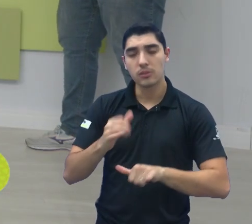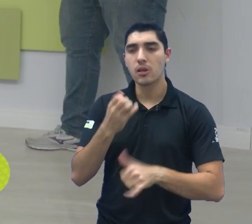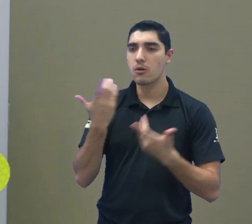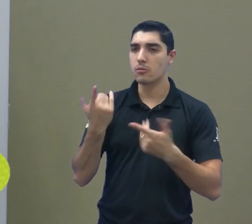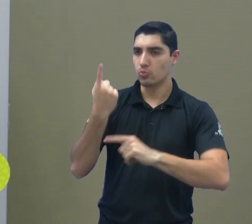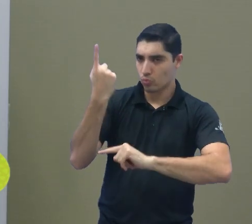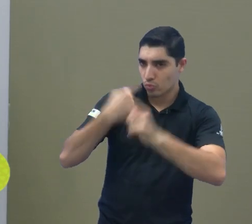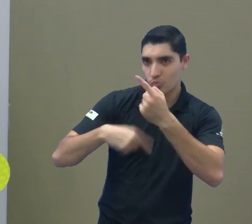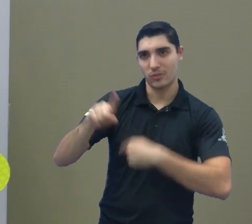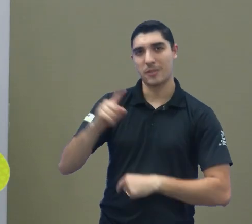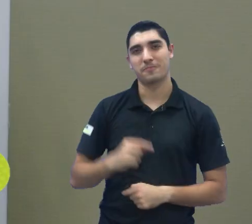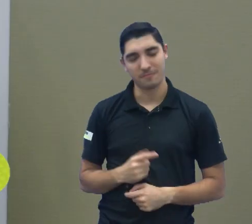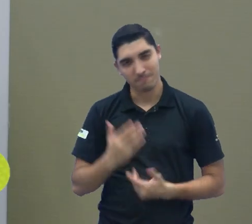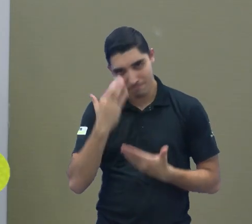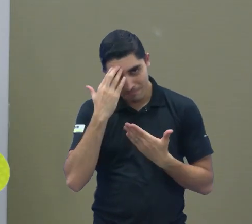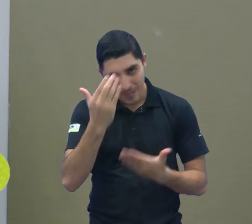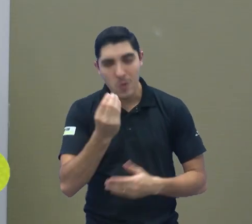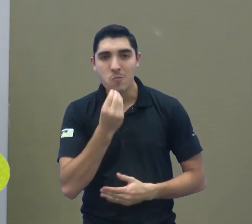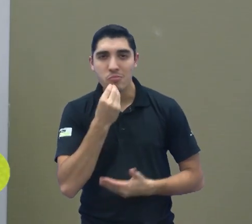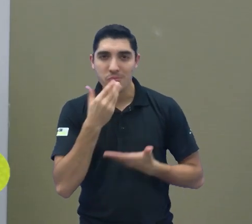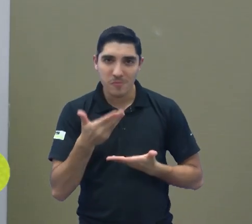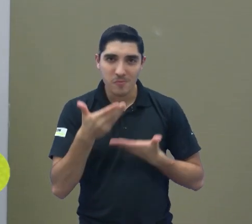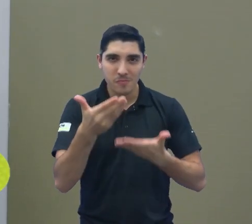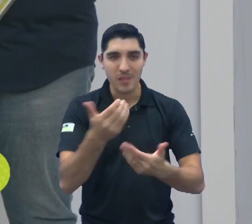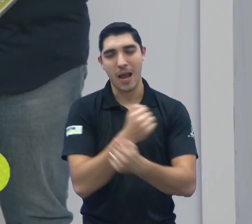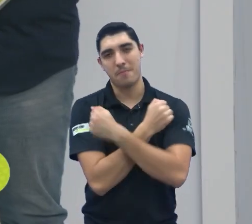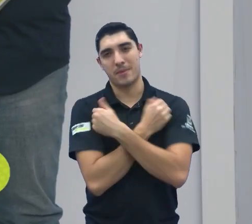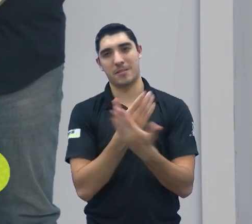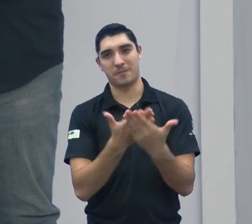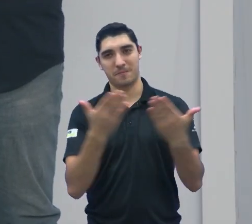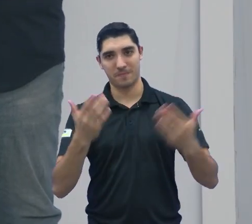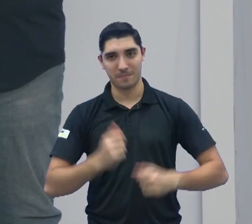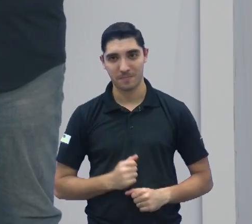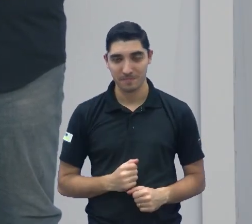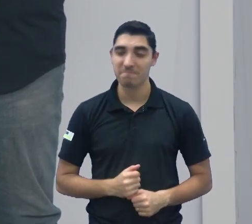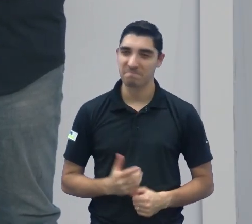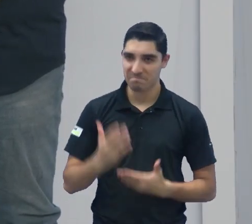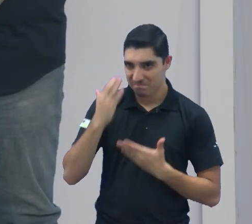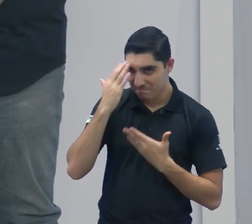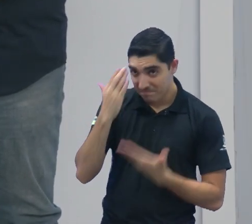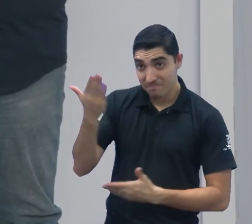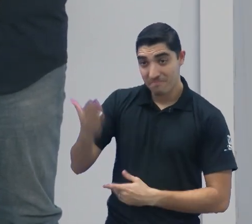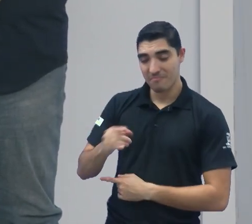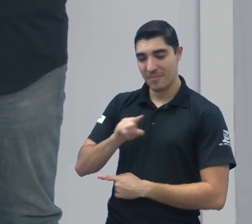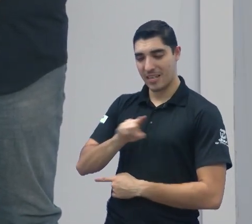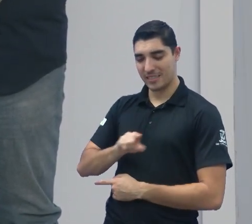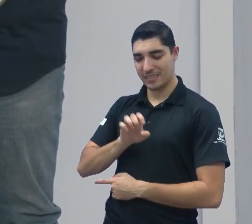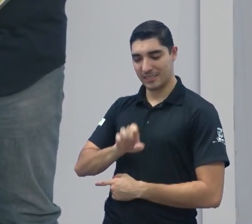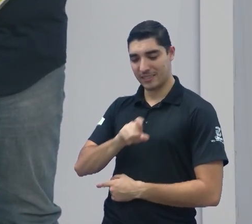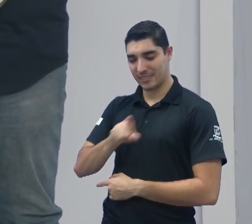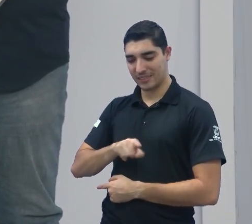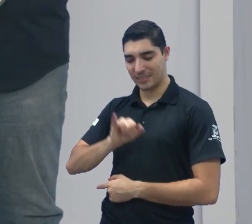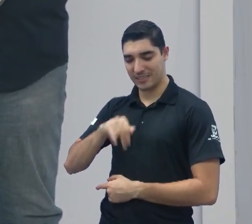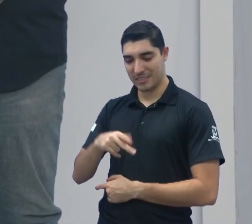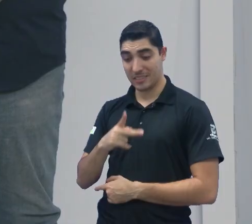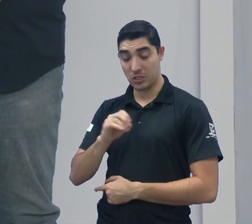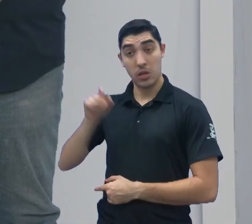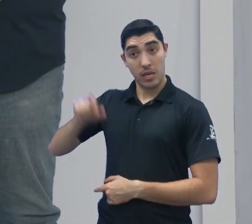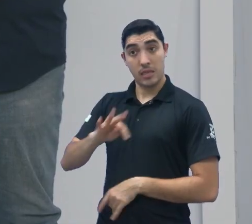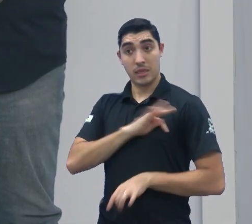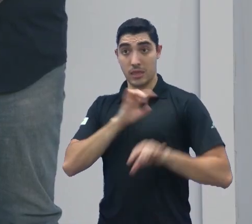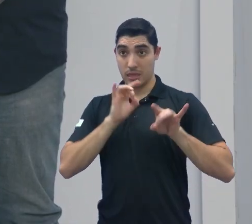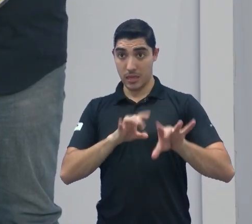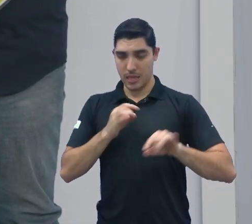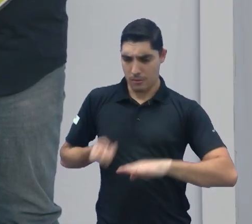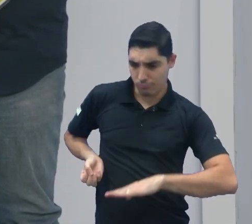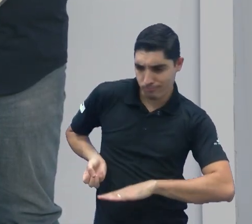trajetória. Obrigado, eu que agradeço a oportunidade. Grande abraço a todos. Valeu. Conversamos com o Zezinho Guardia, técnico da bocha paralímpica de São José dos